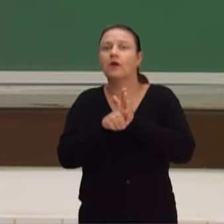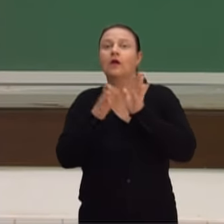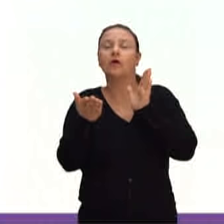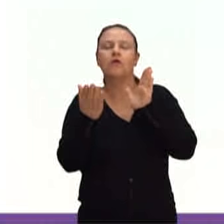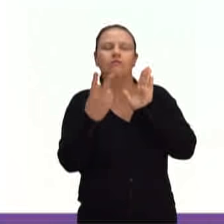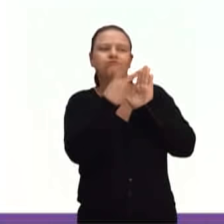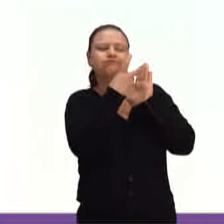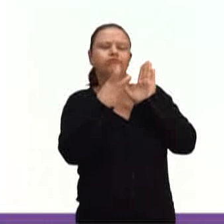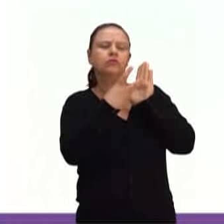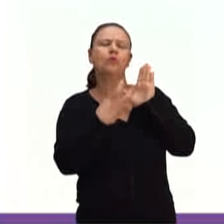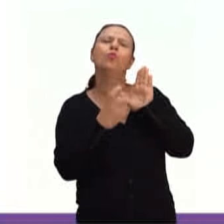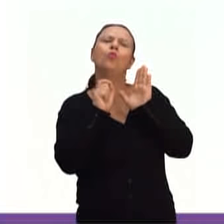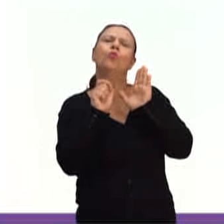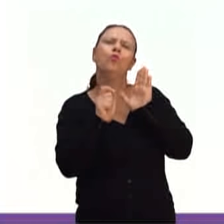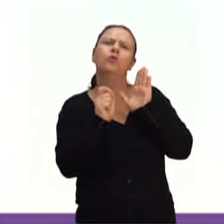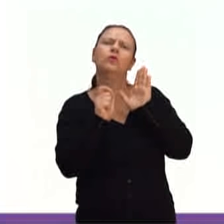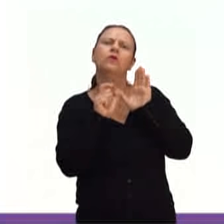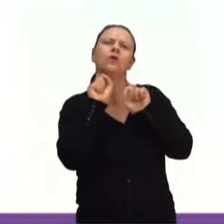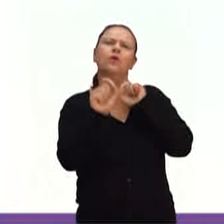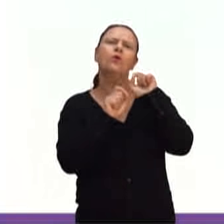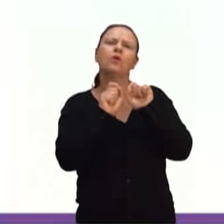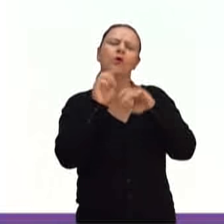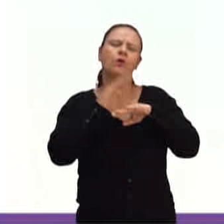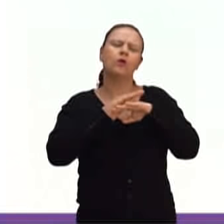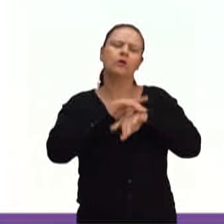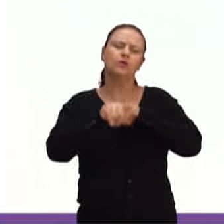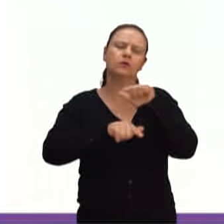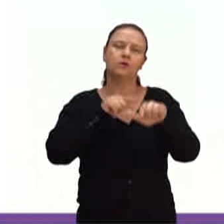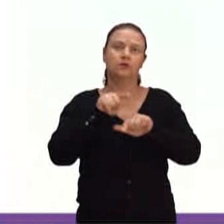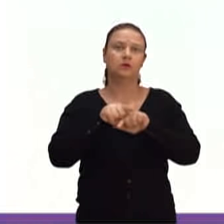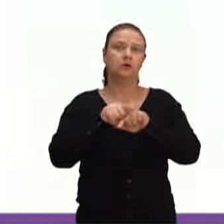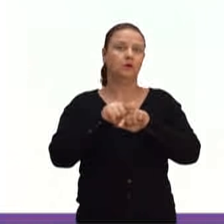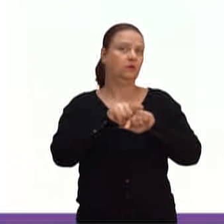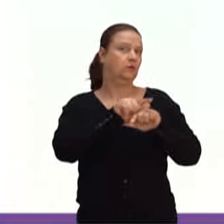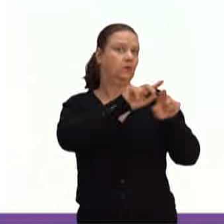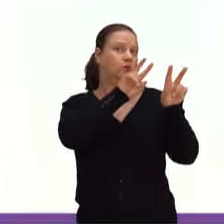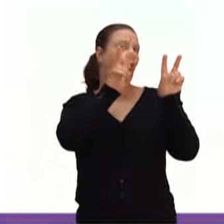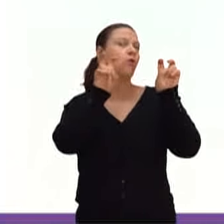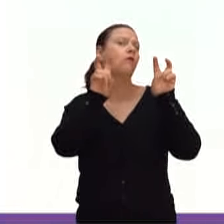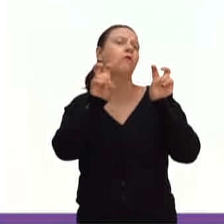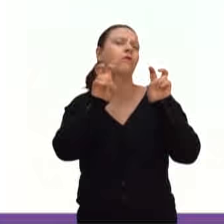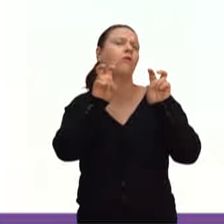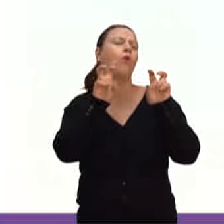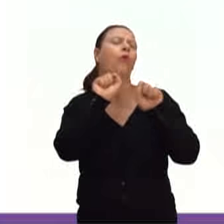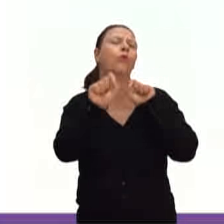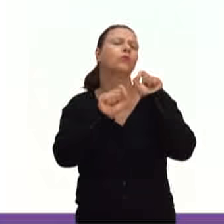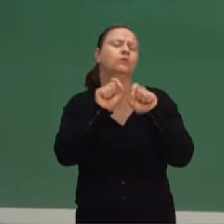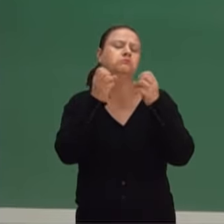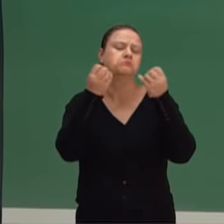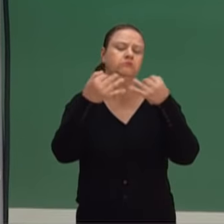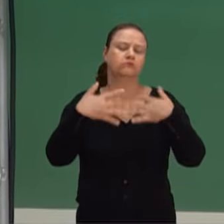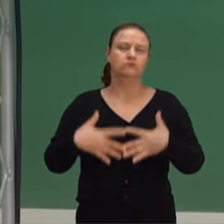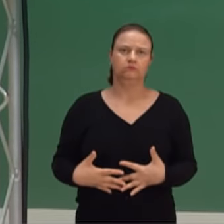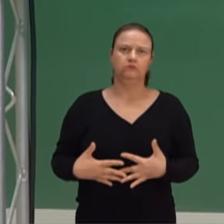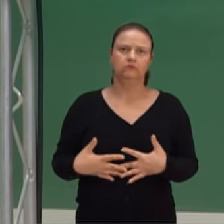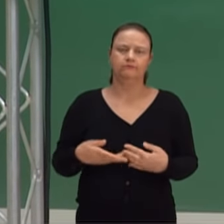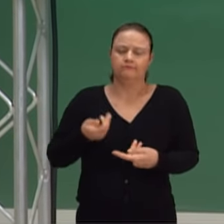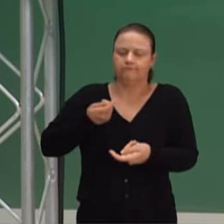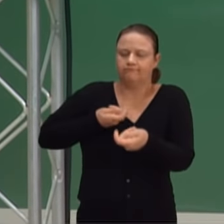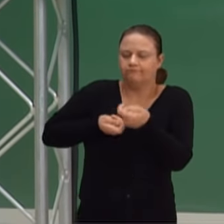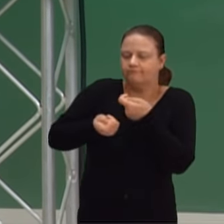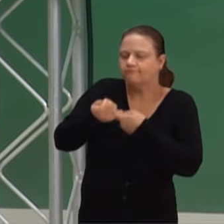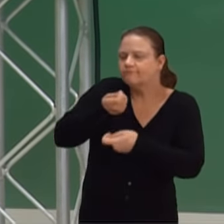a atividade a que se referem esses versos. Tá falando sobre o que esse poema aqui? Ele está falando sobre o comércio